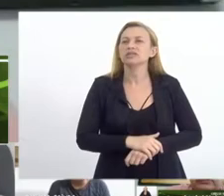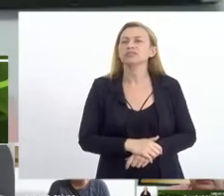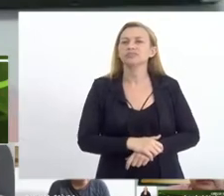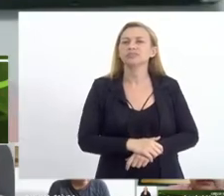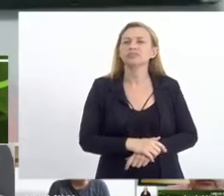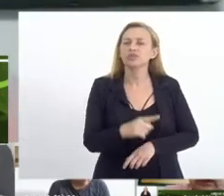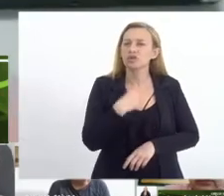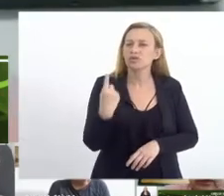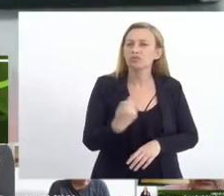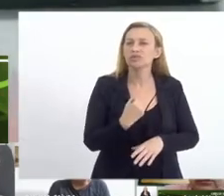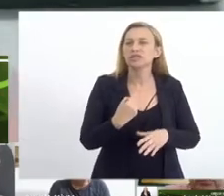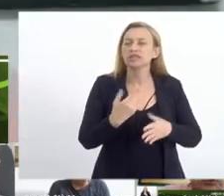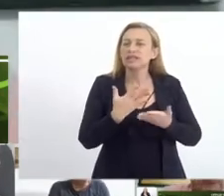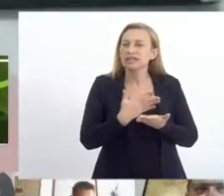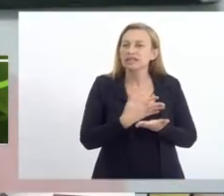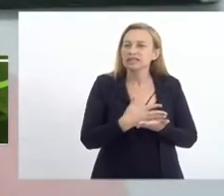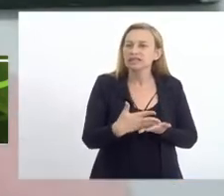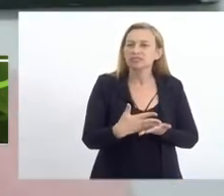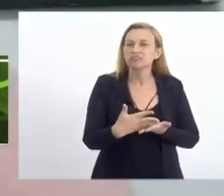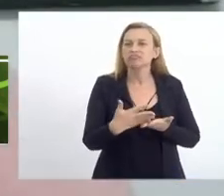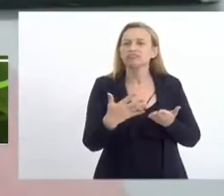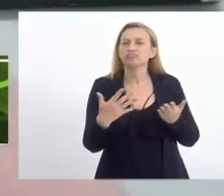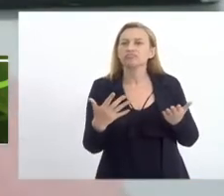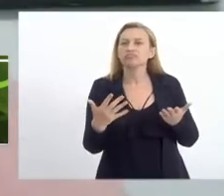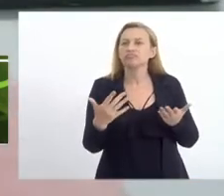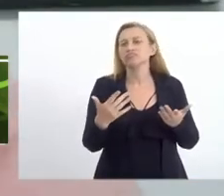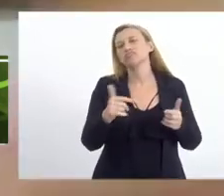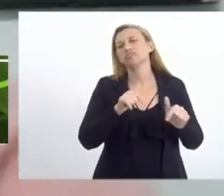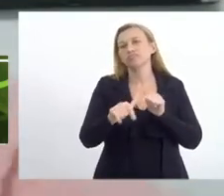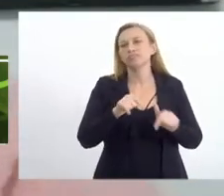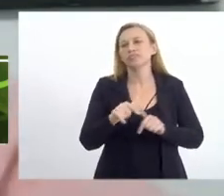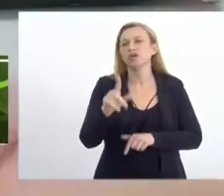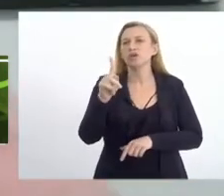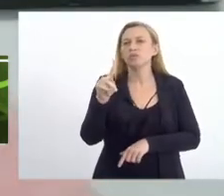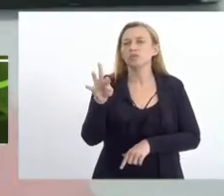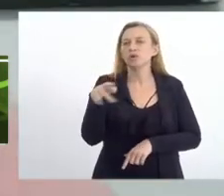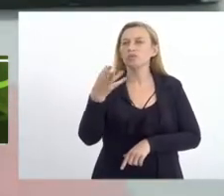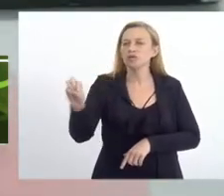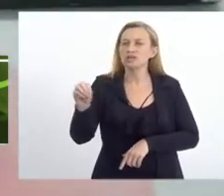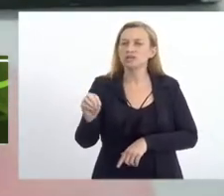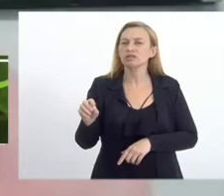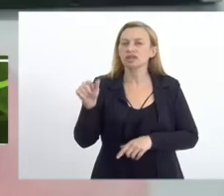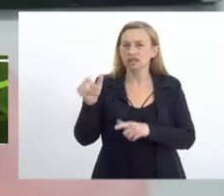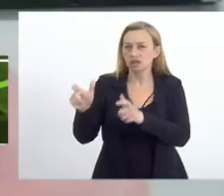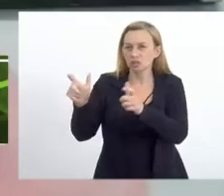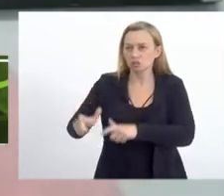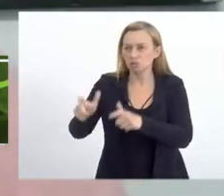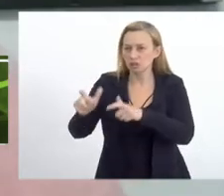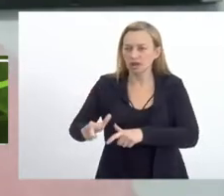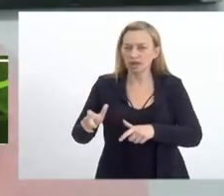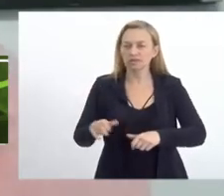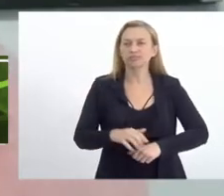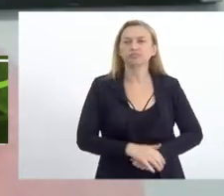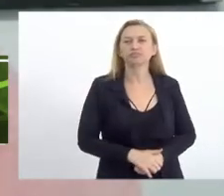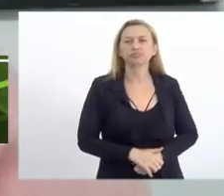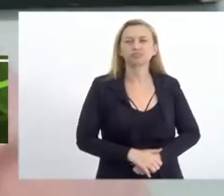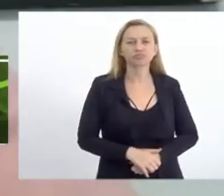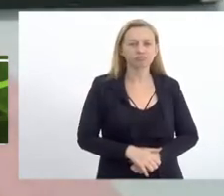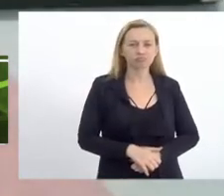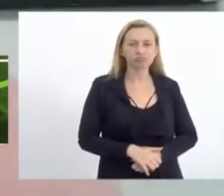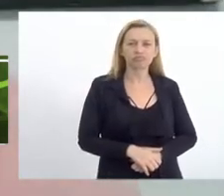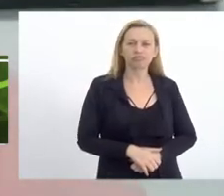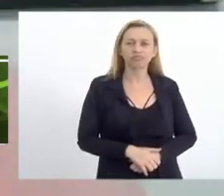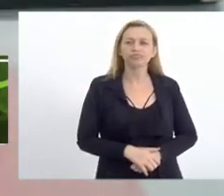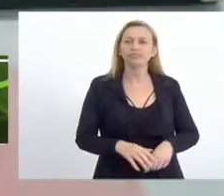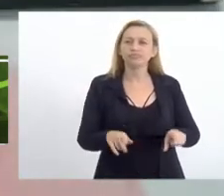vamos iniciar um trabalho de promoção do nosso estado lá naquela região. E na contrapartida,